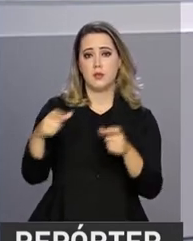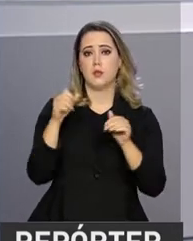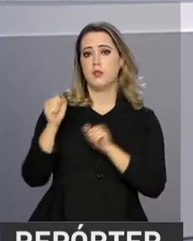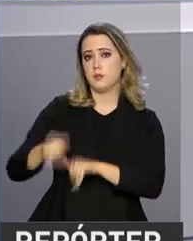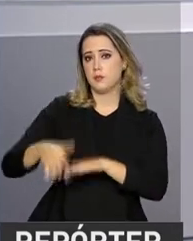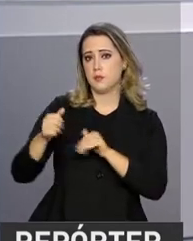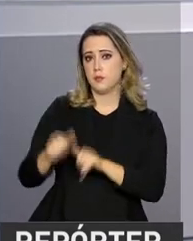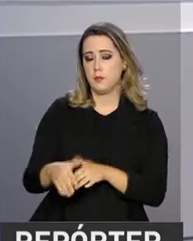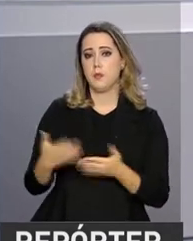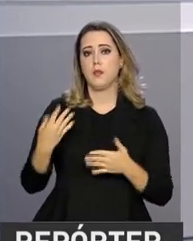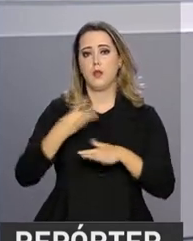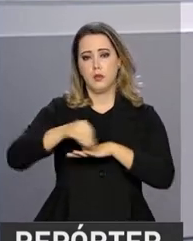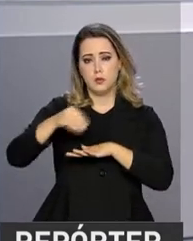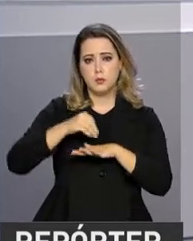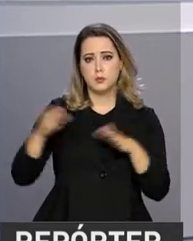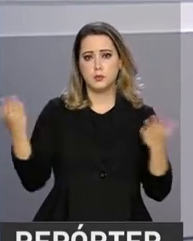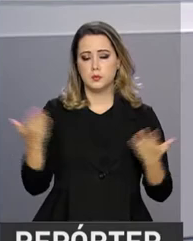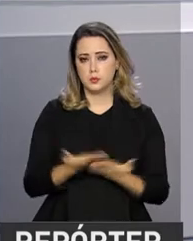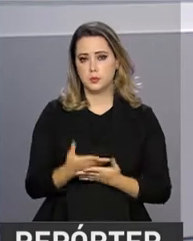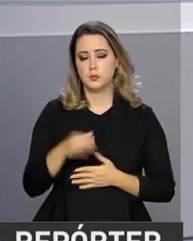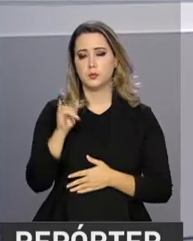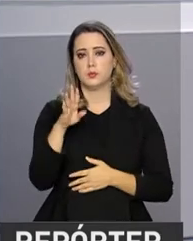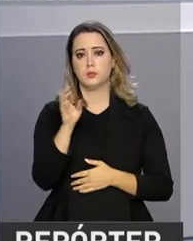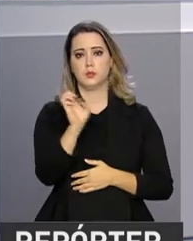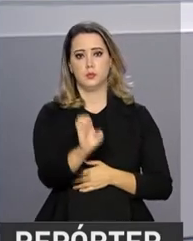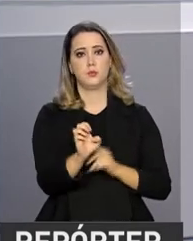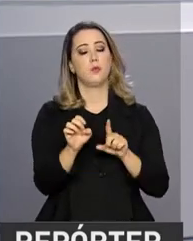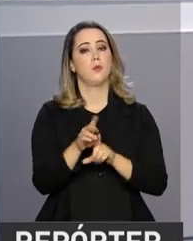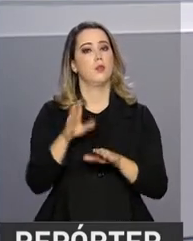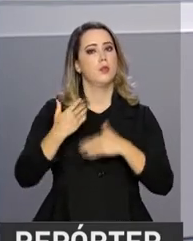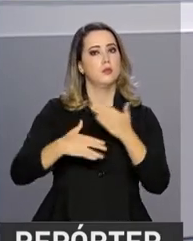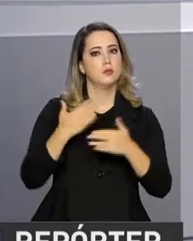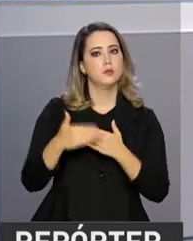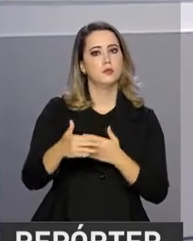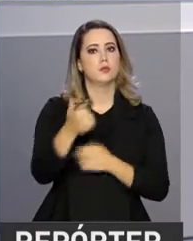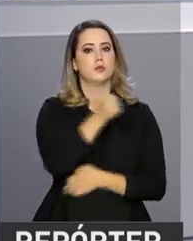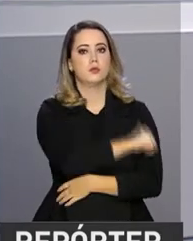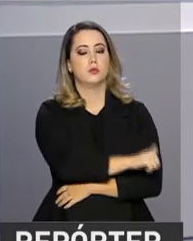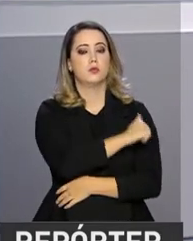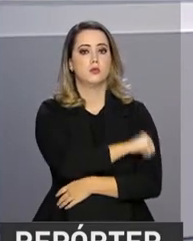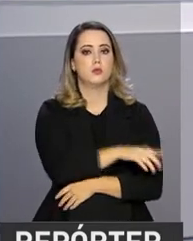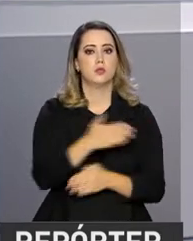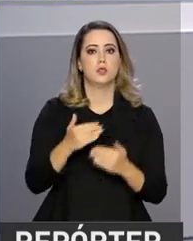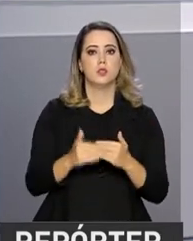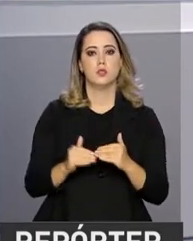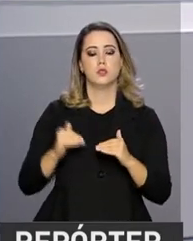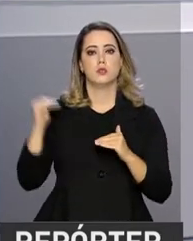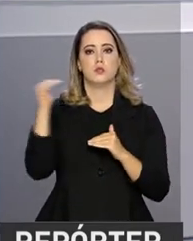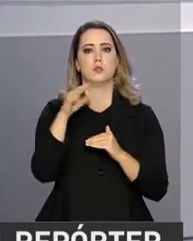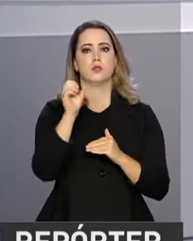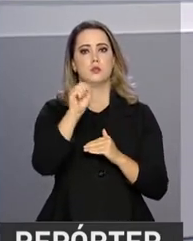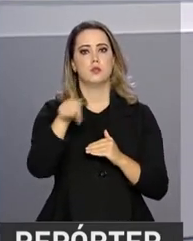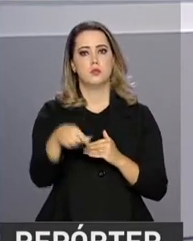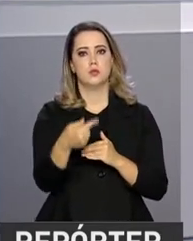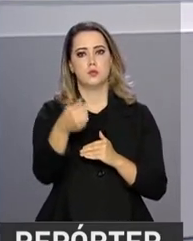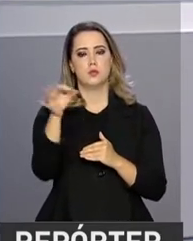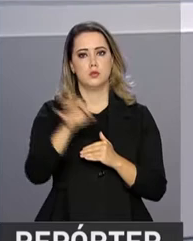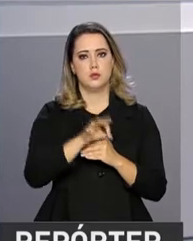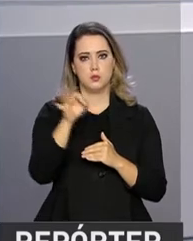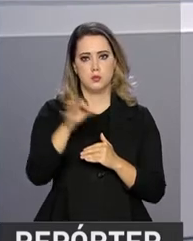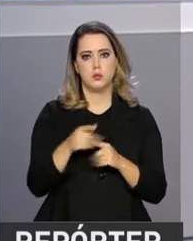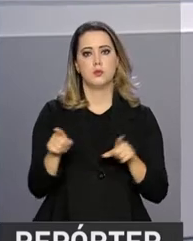informações divulgadas hoje pelo ibge o maior avanço foi no rio de janeiro que registrou um aumento de 8,7 por cento